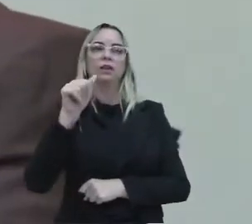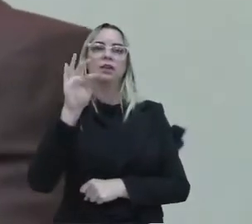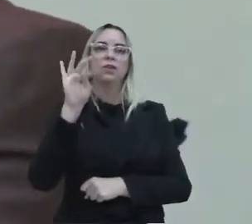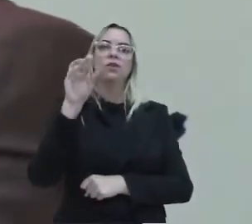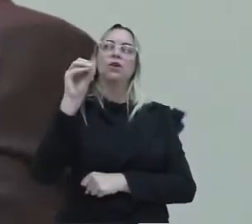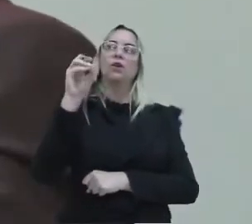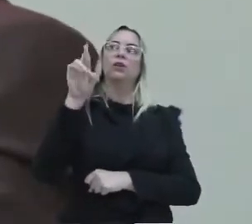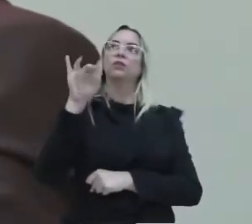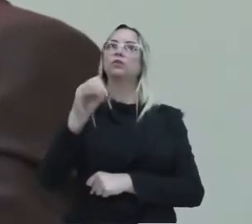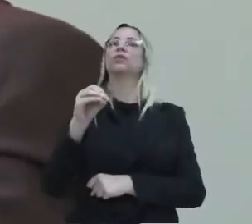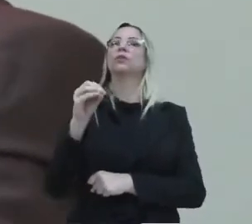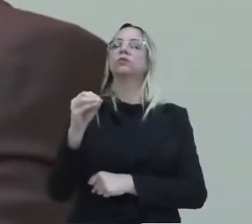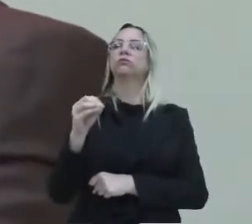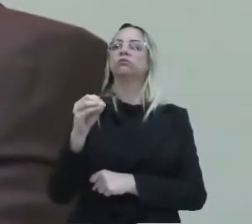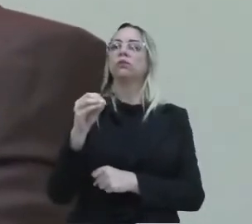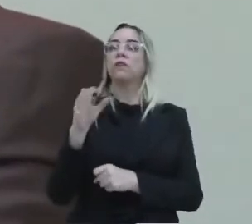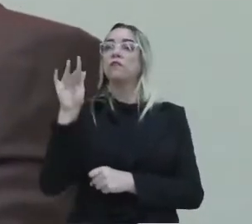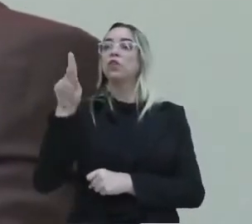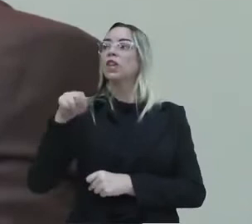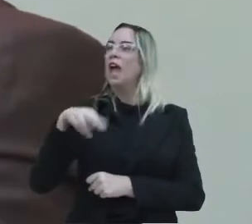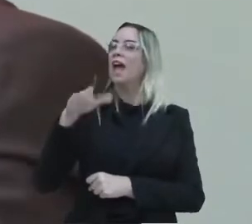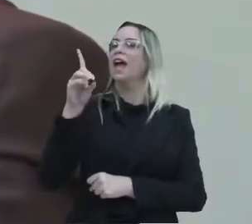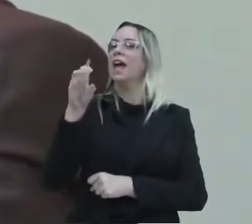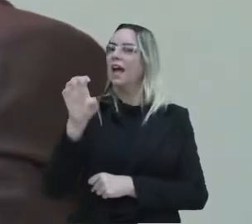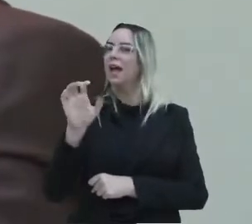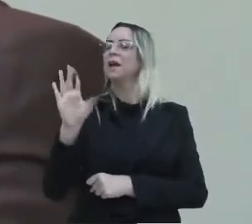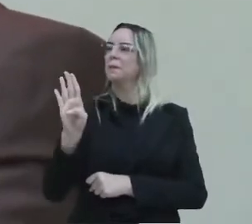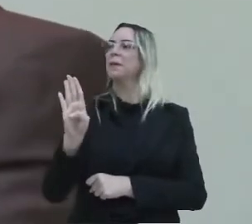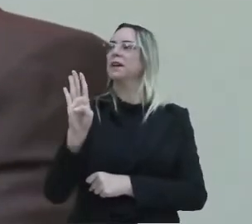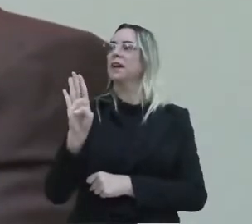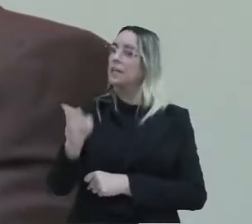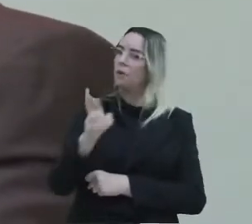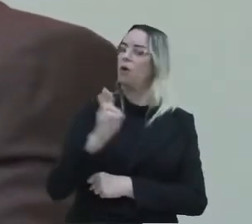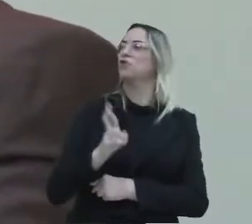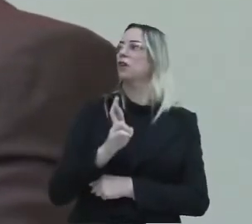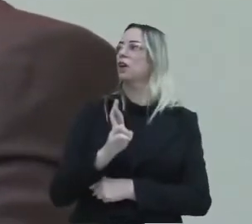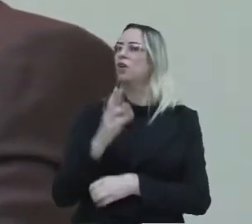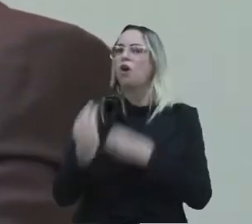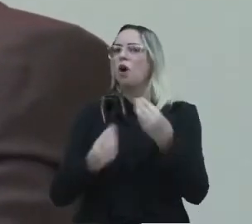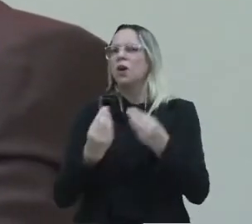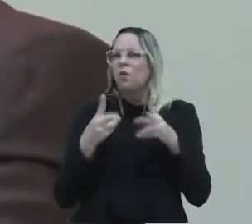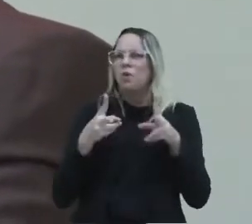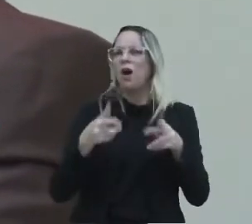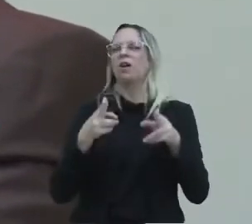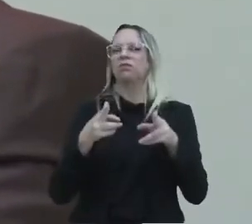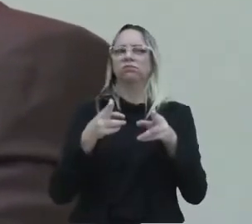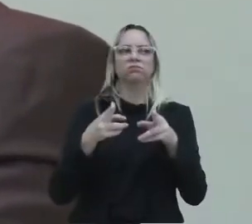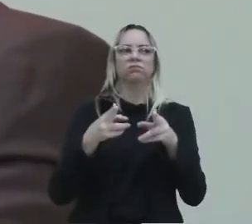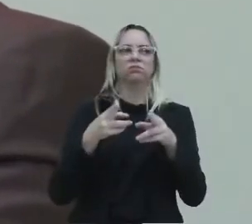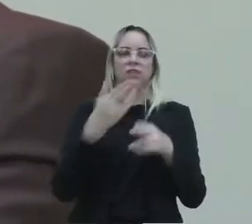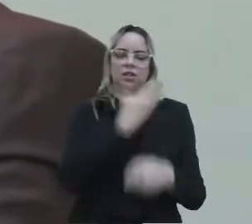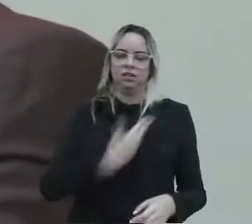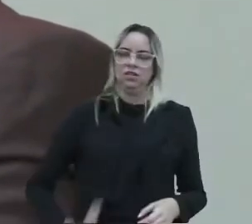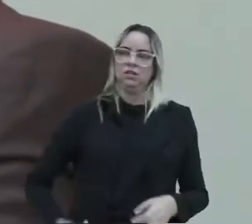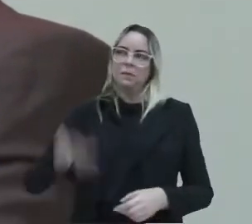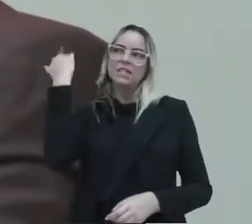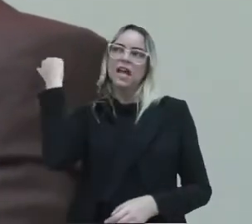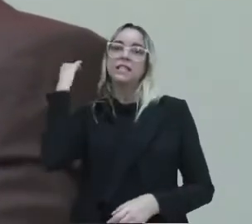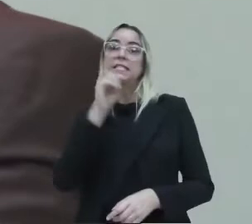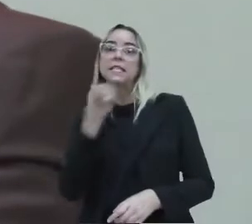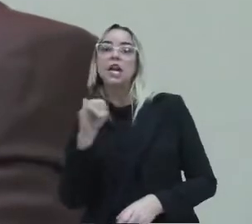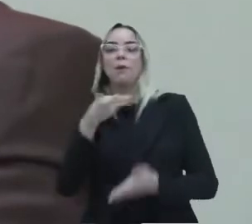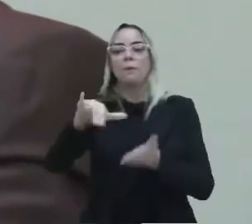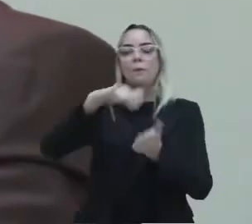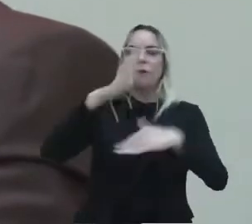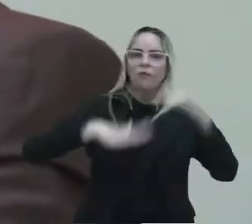a resposta será rateada ou se será dada como se deu em gestões passadas. Se os profissionais acharem que têm